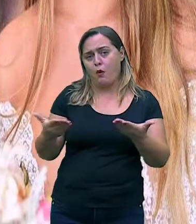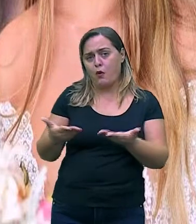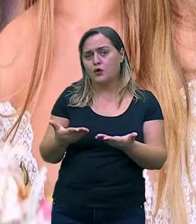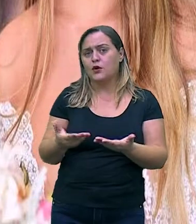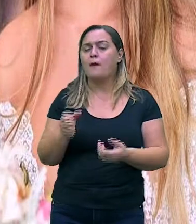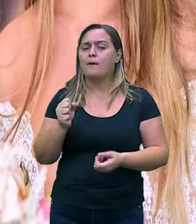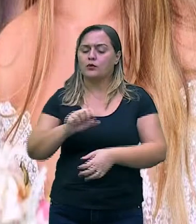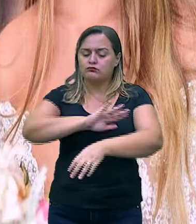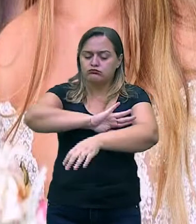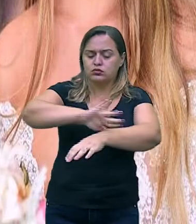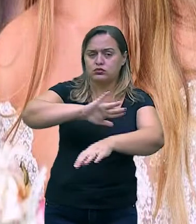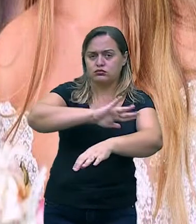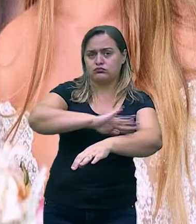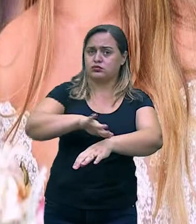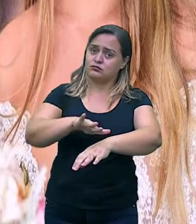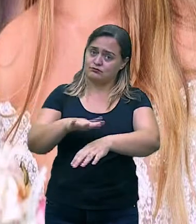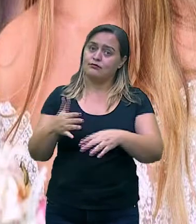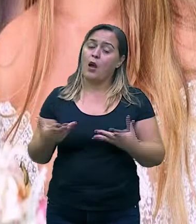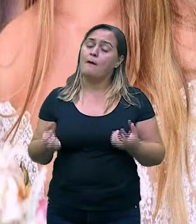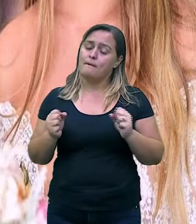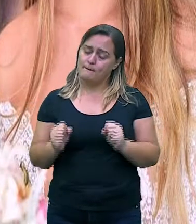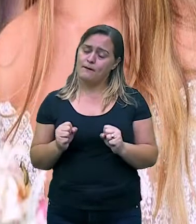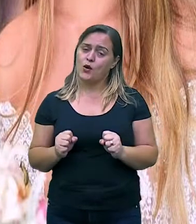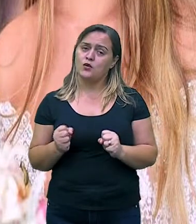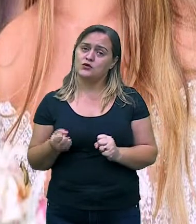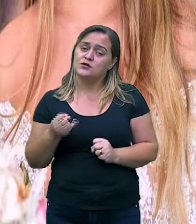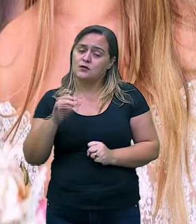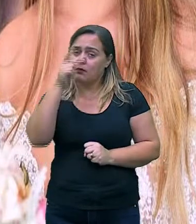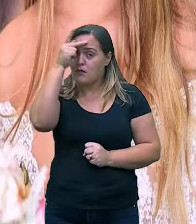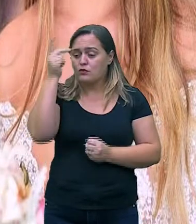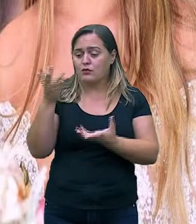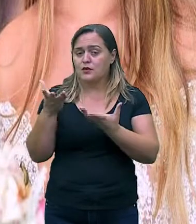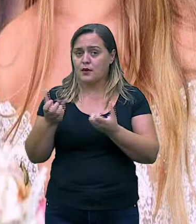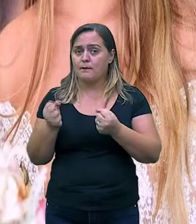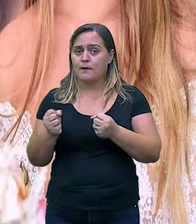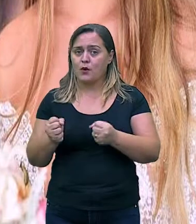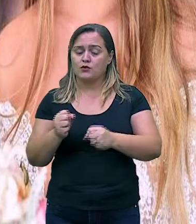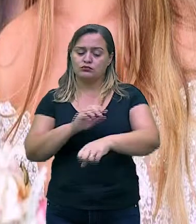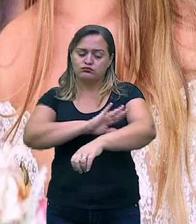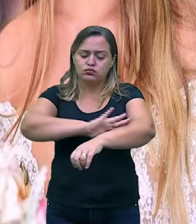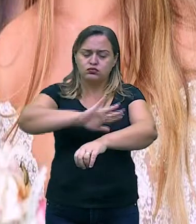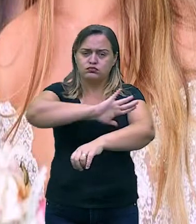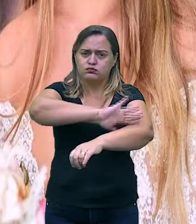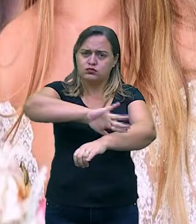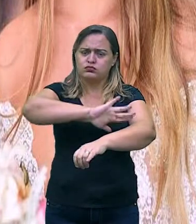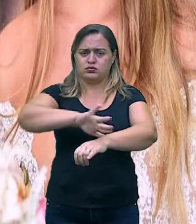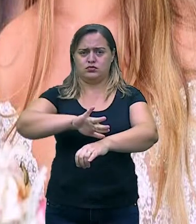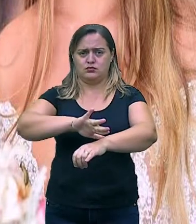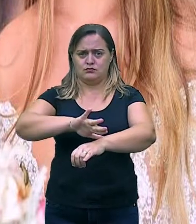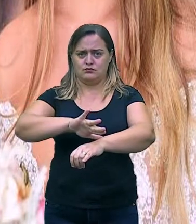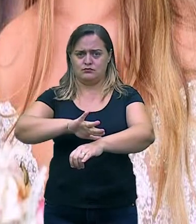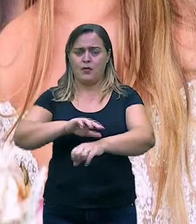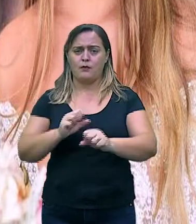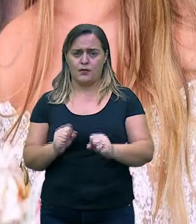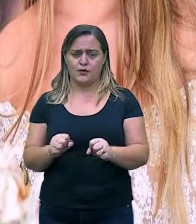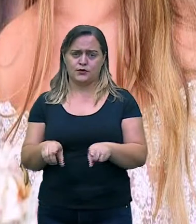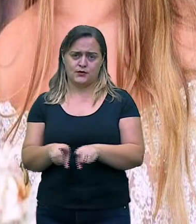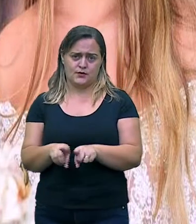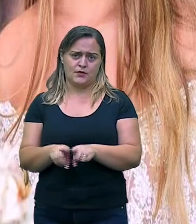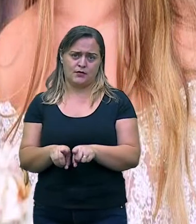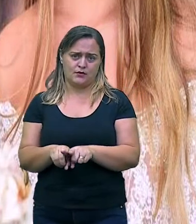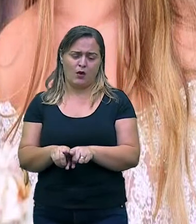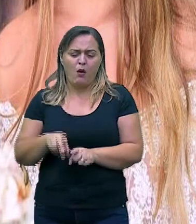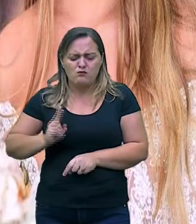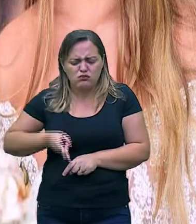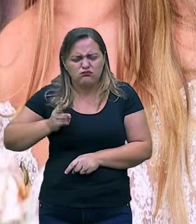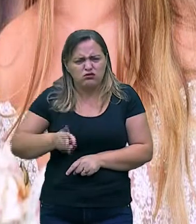temos técnicas doloridas e não tão acessíveis, mas que retiram a tatuagem do corpo. Então não podemos falar que